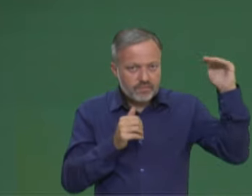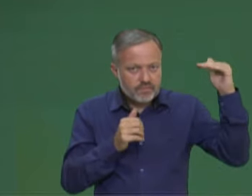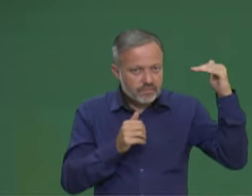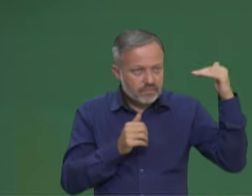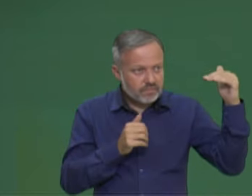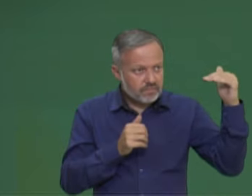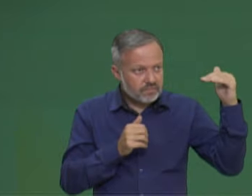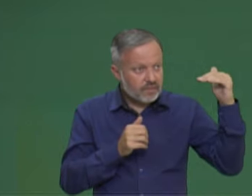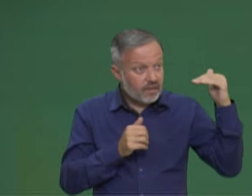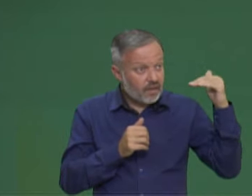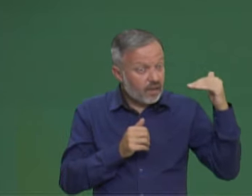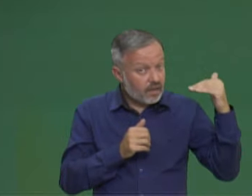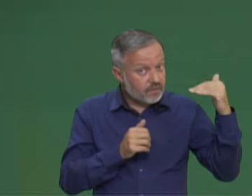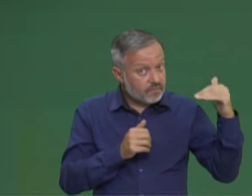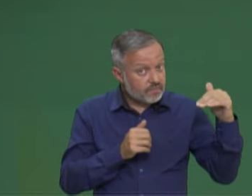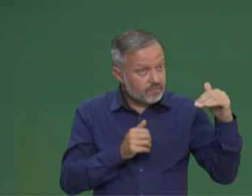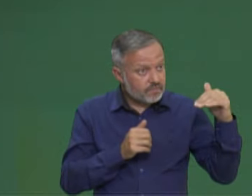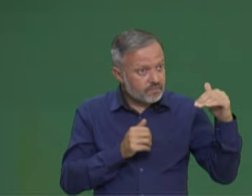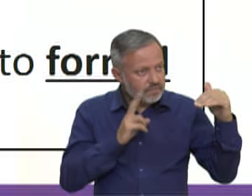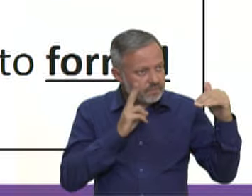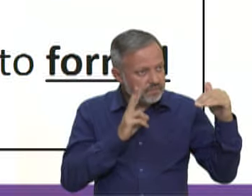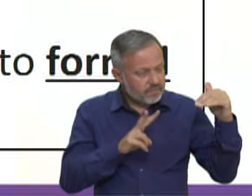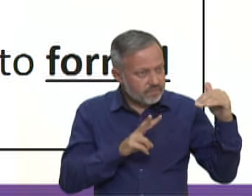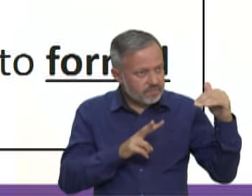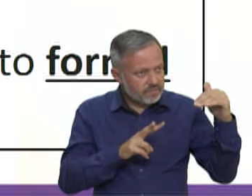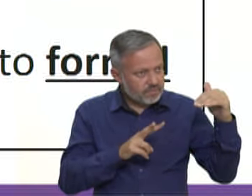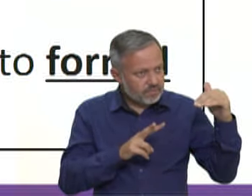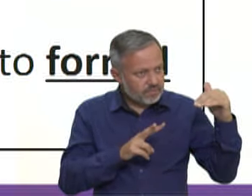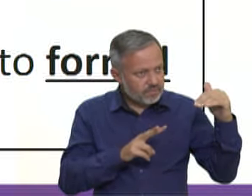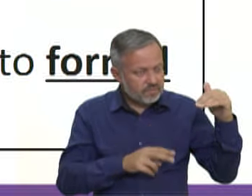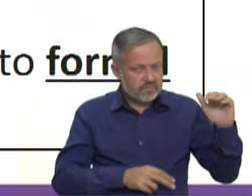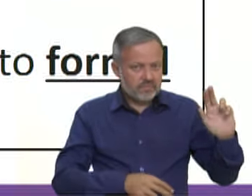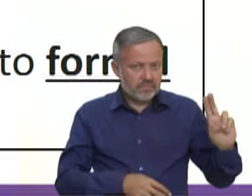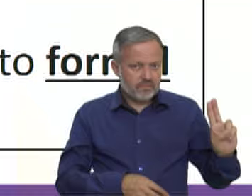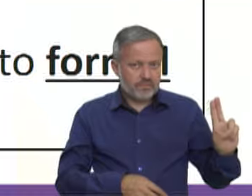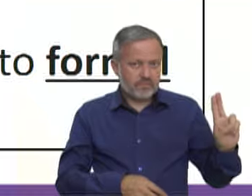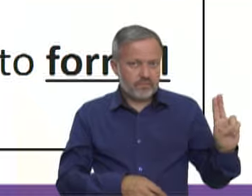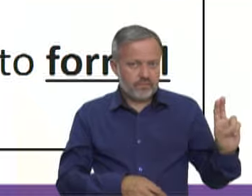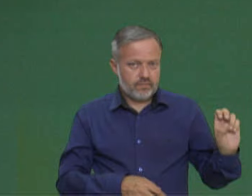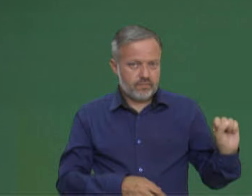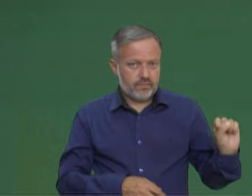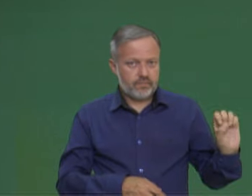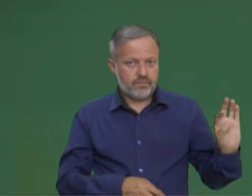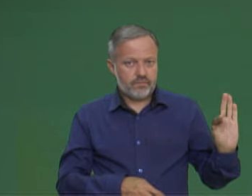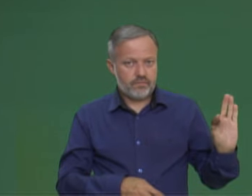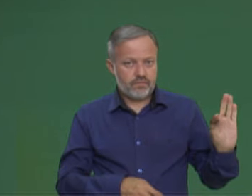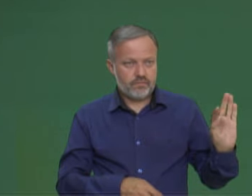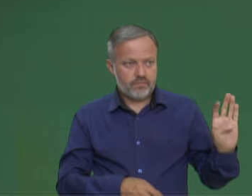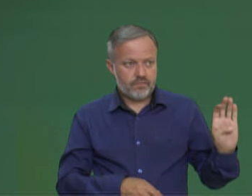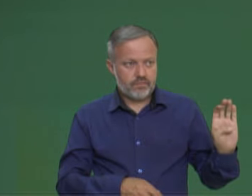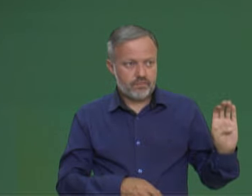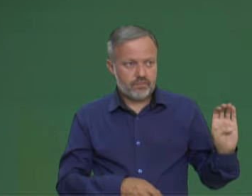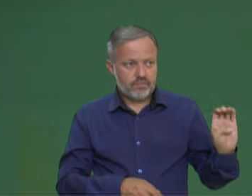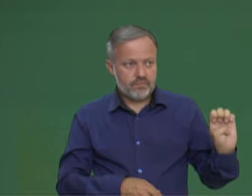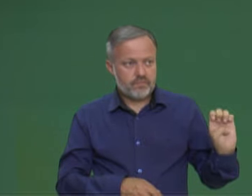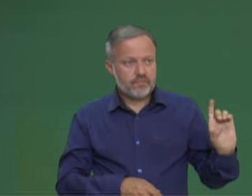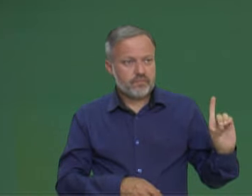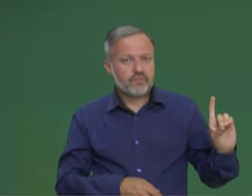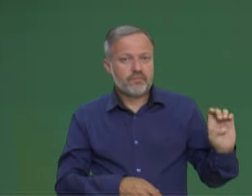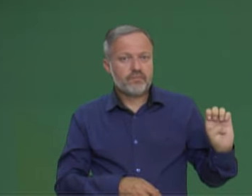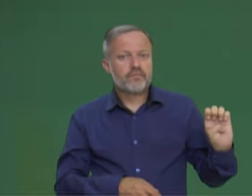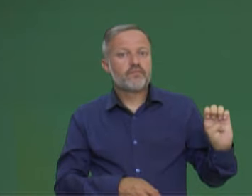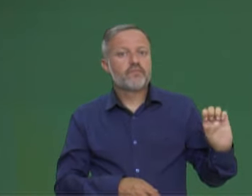no plural. Por que no plural? Vejam só, eu vou pular para esse primeiro aqui para vocês entenderem. Ustedes, ele é